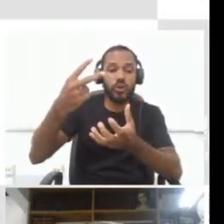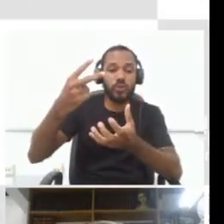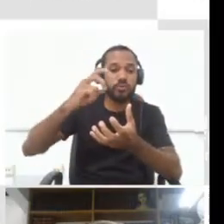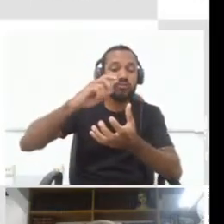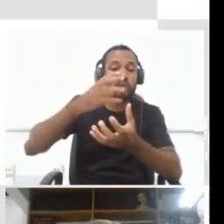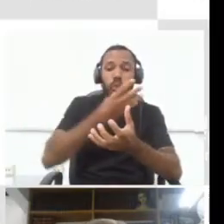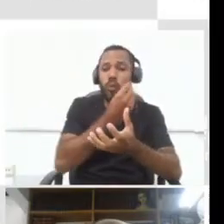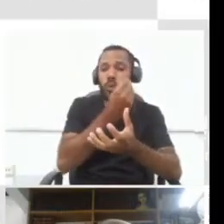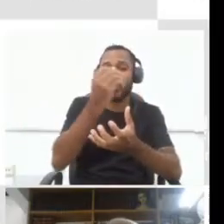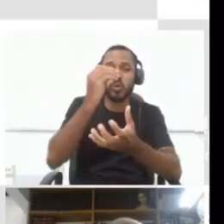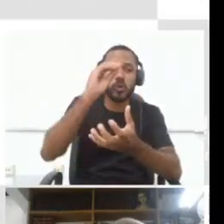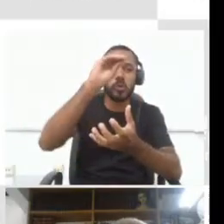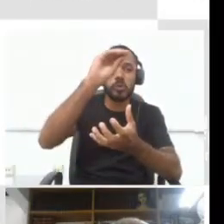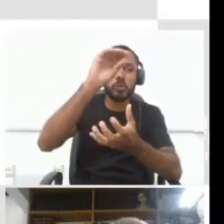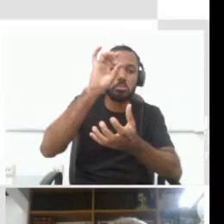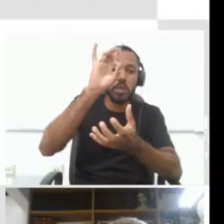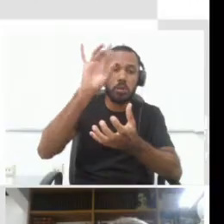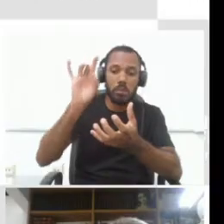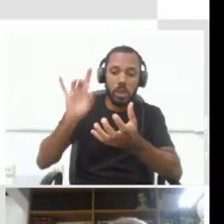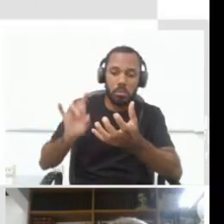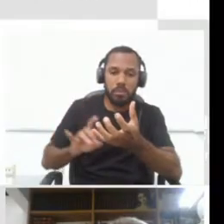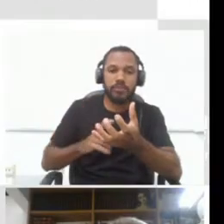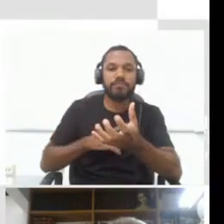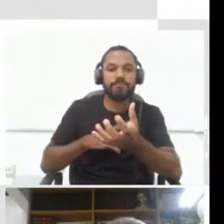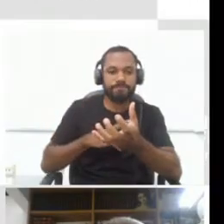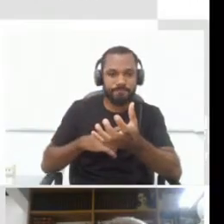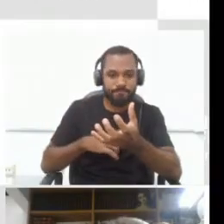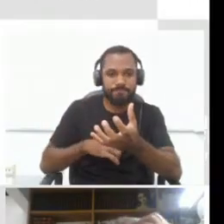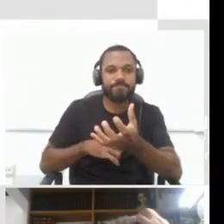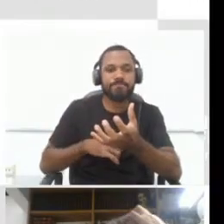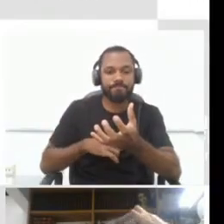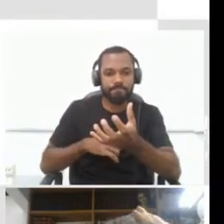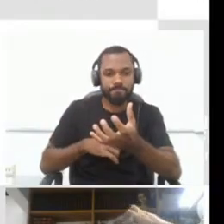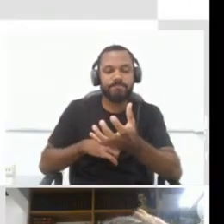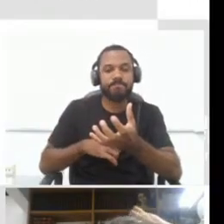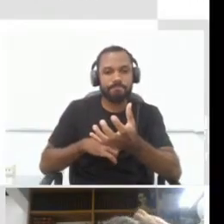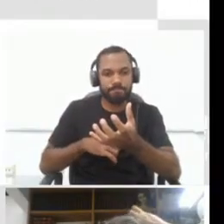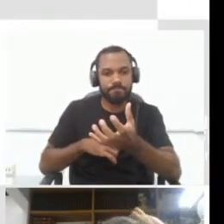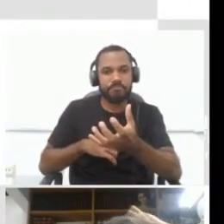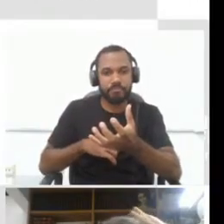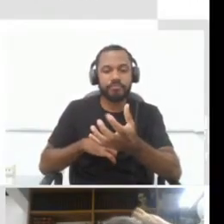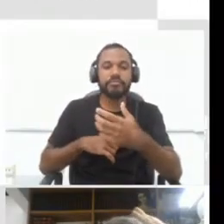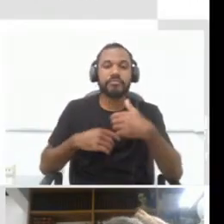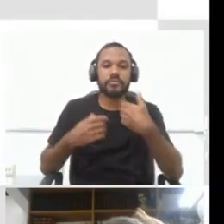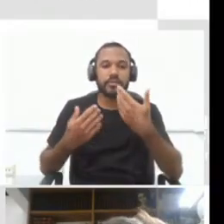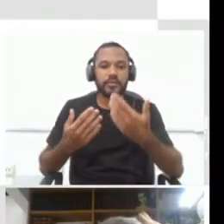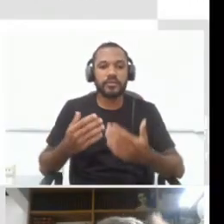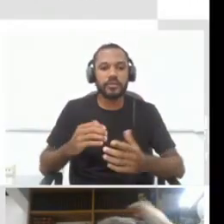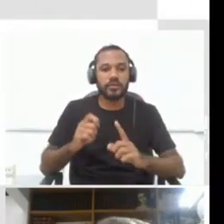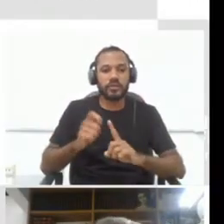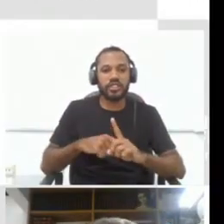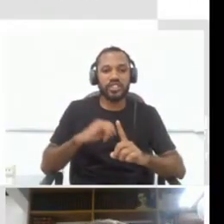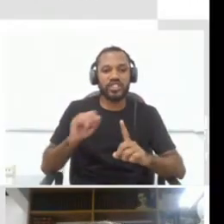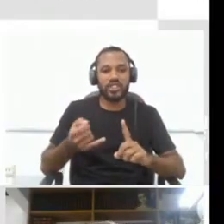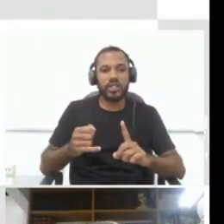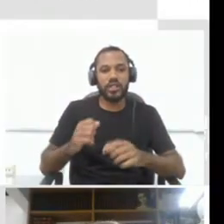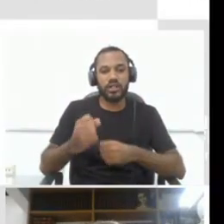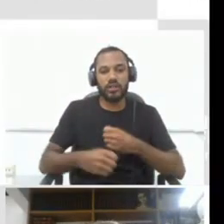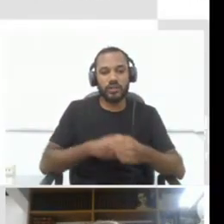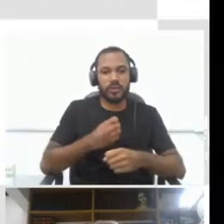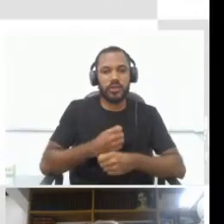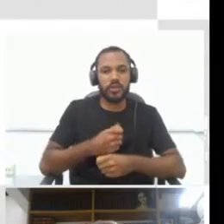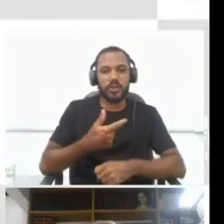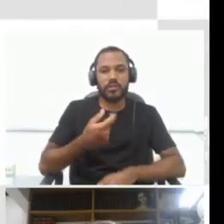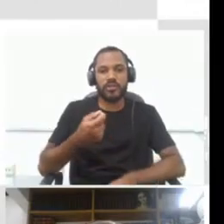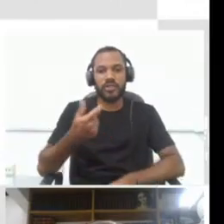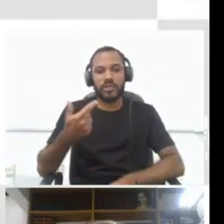aumentou, né? Multiplicou-se por 2,7. E aqui vocês têm, então, exatamente, em janeiro de 2024, em relação a janeiro de